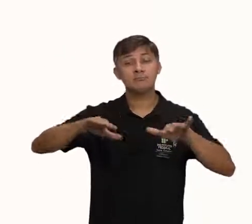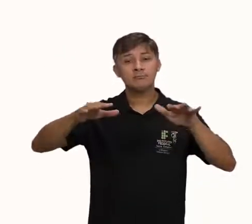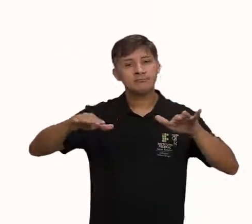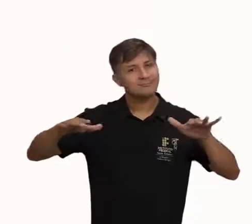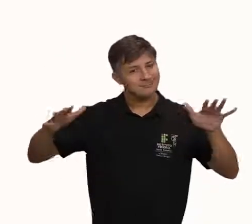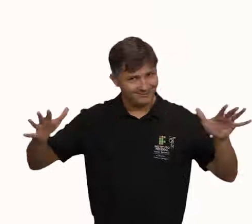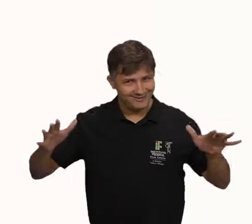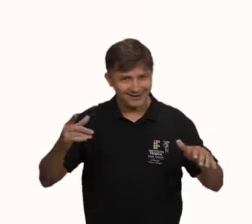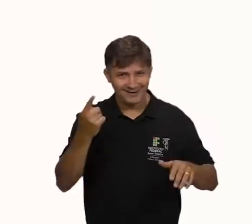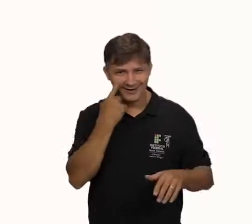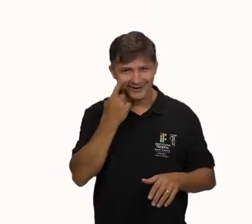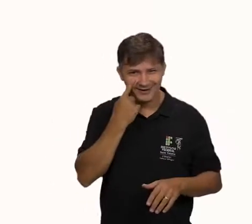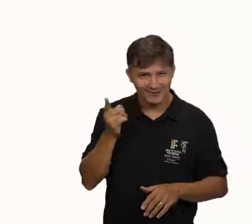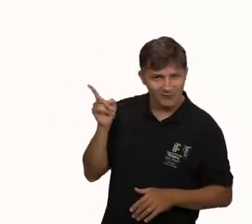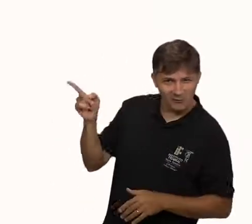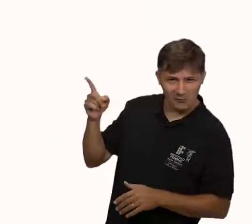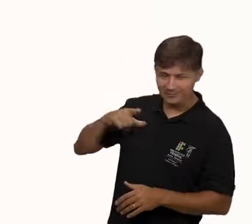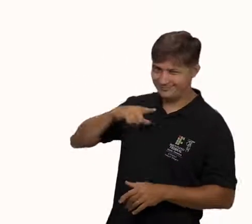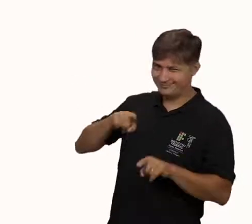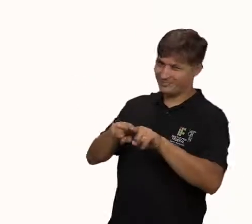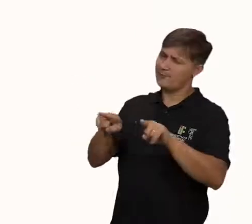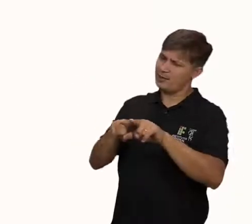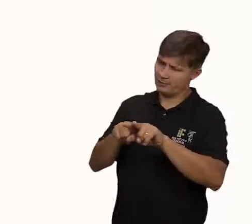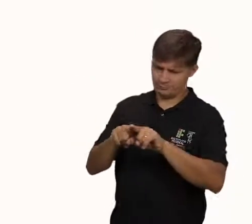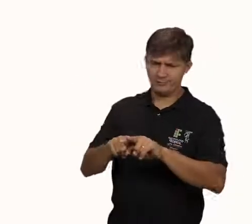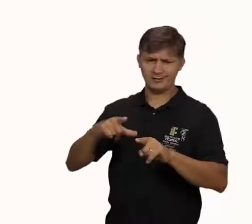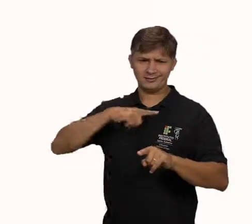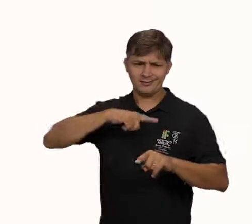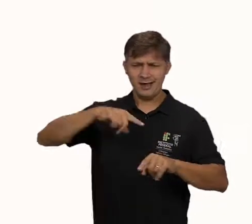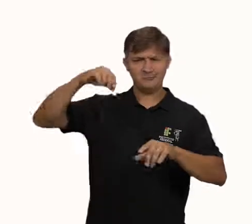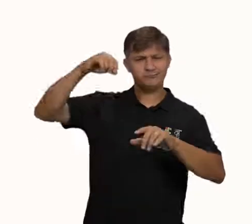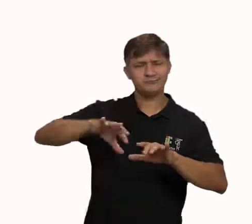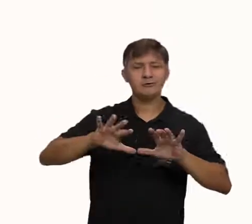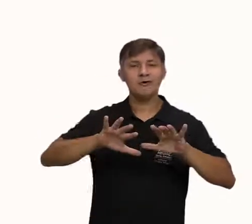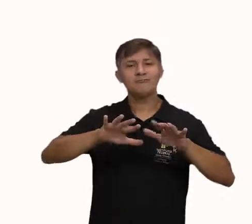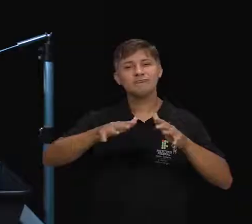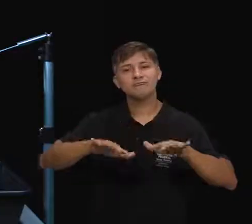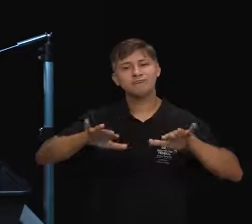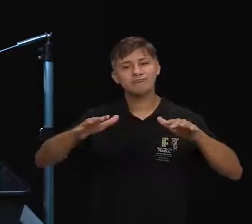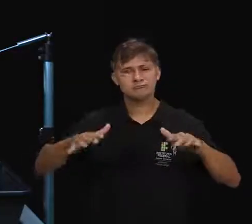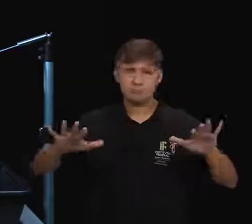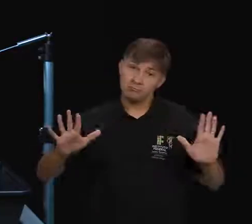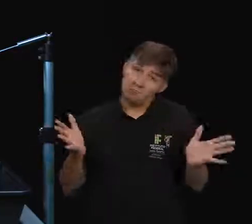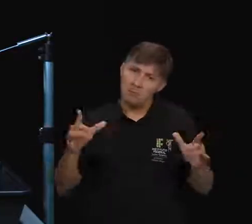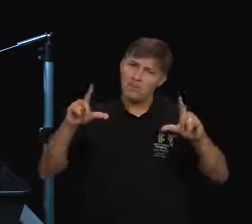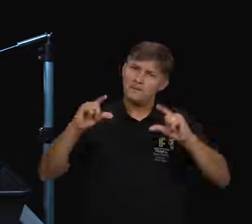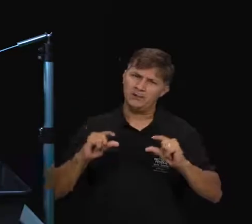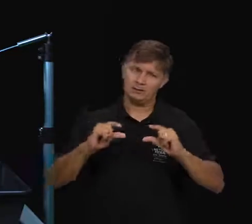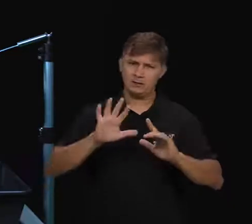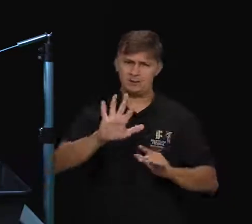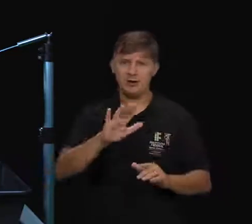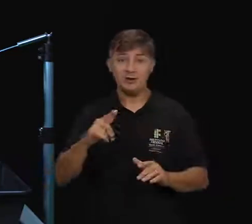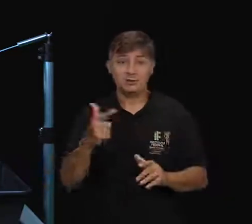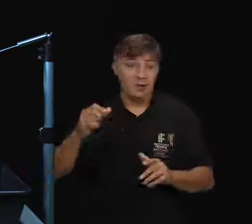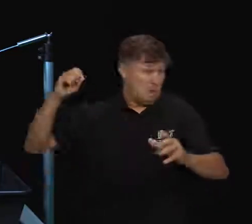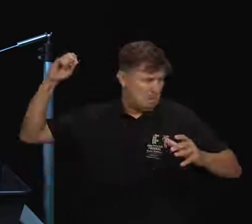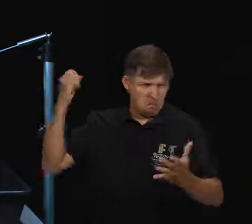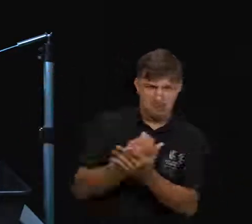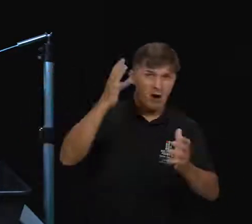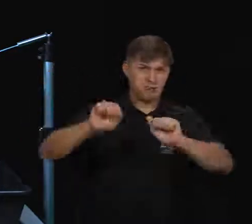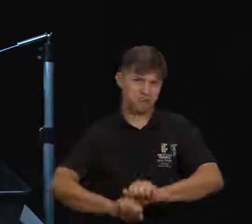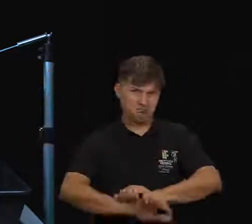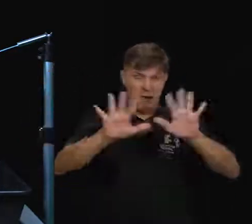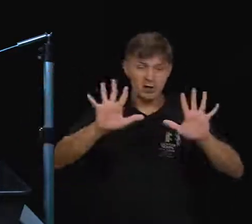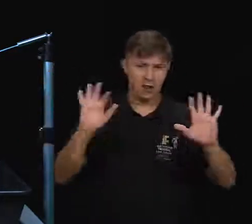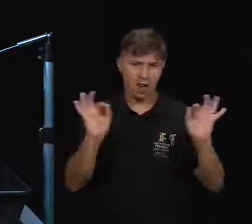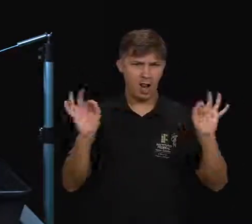água ou de líquido caindo sobre uma lâmina líquida também. Então produz um impacto menor, logo, isso não vai